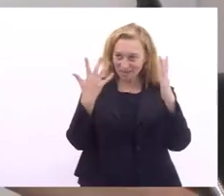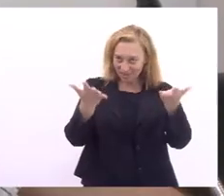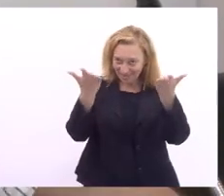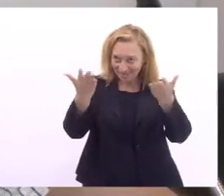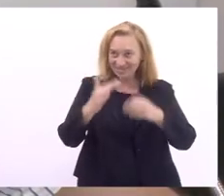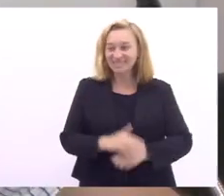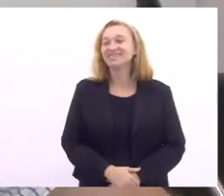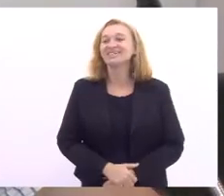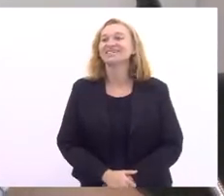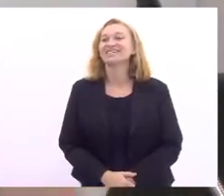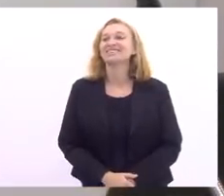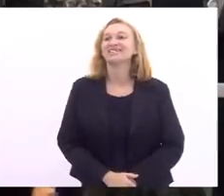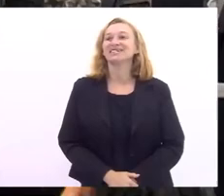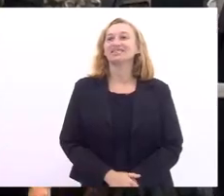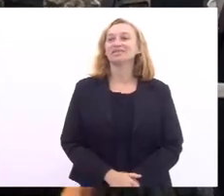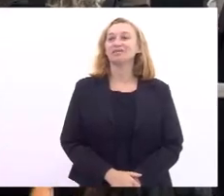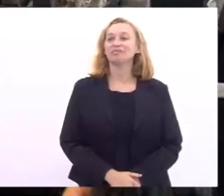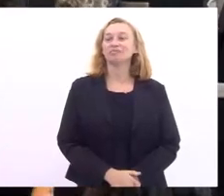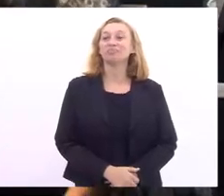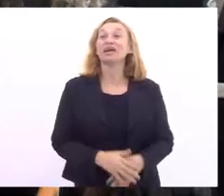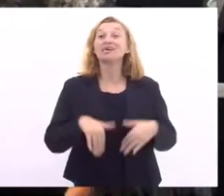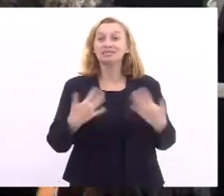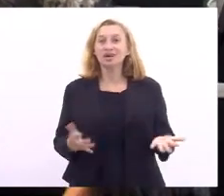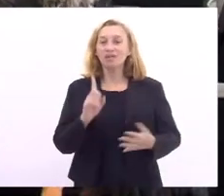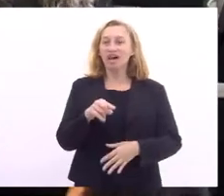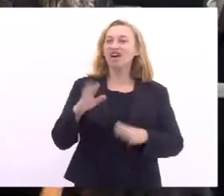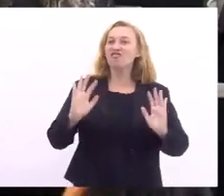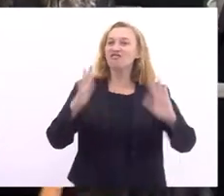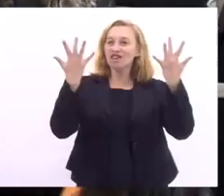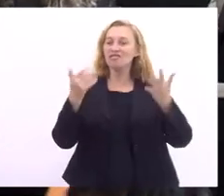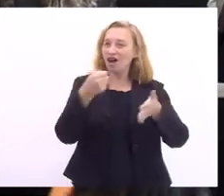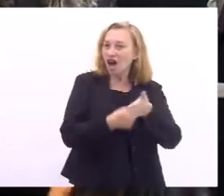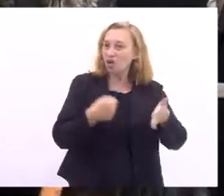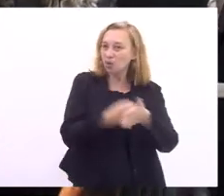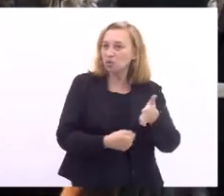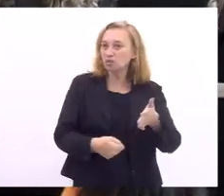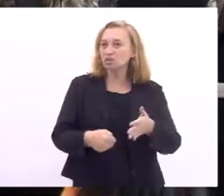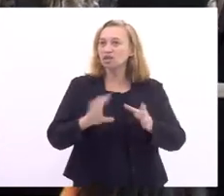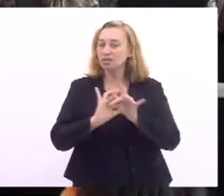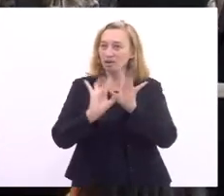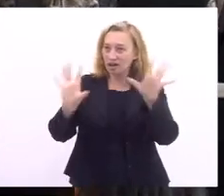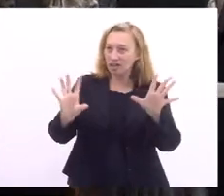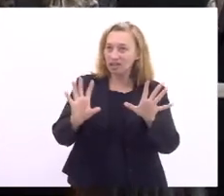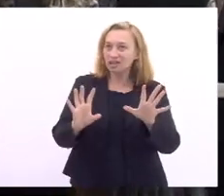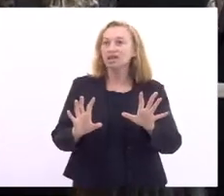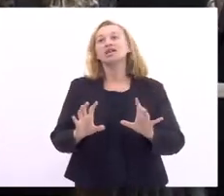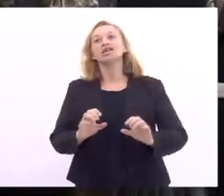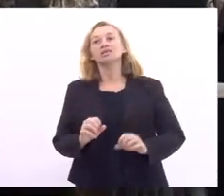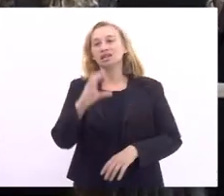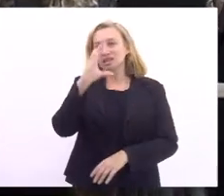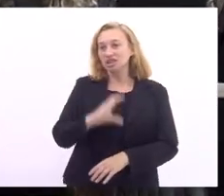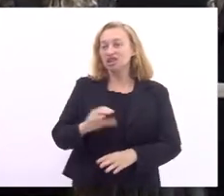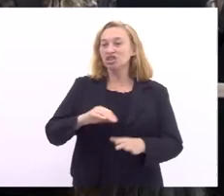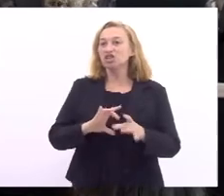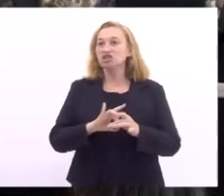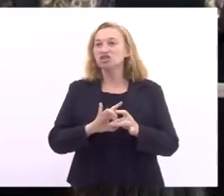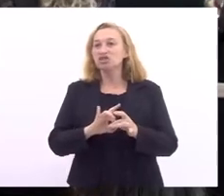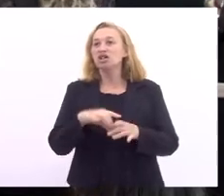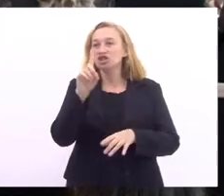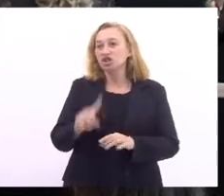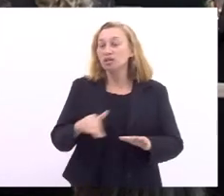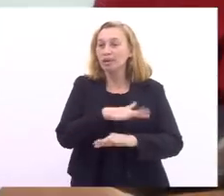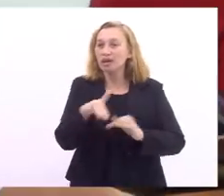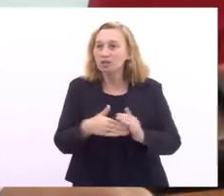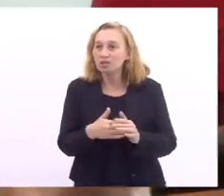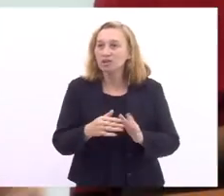aqui tem pessoal então é isso viva a luta cotidiana por democracia cidadania e direito e viva a cada